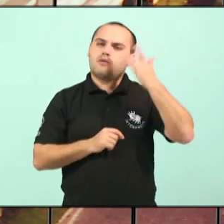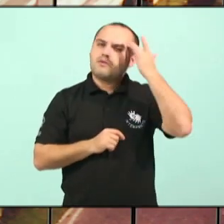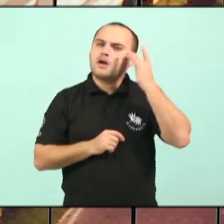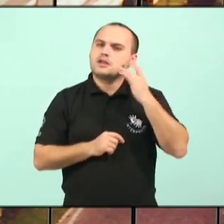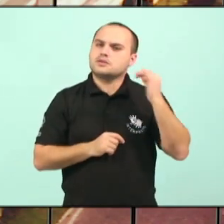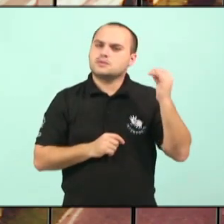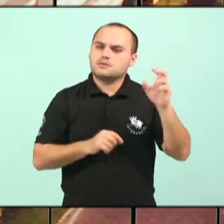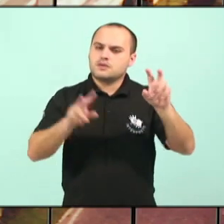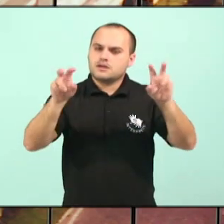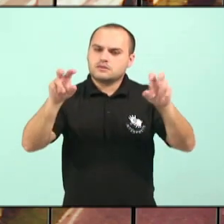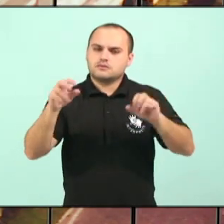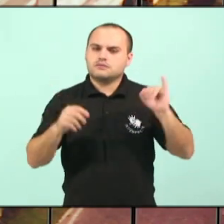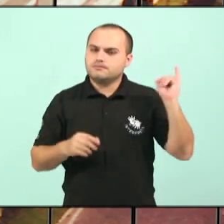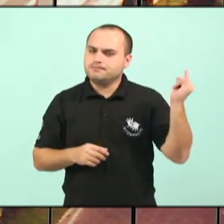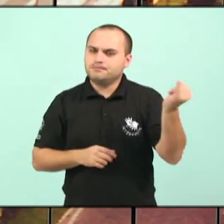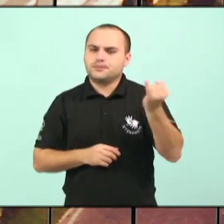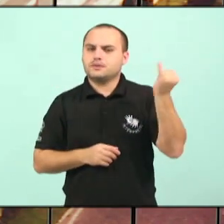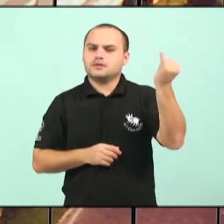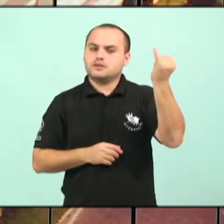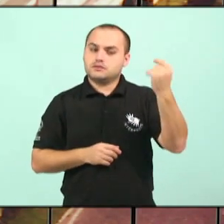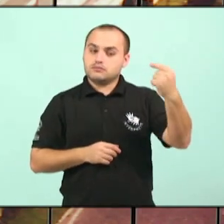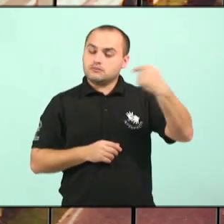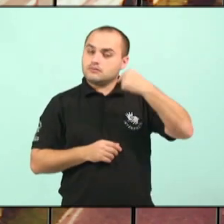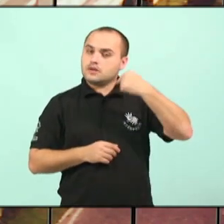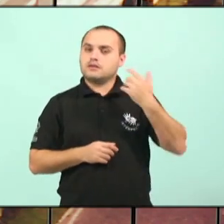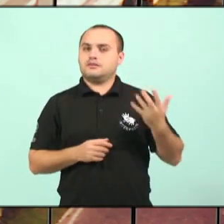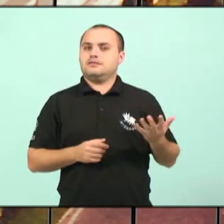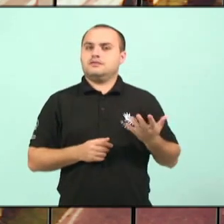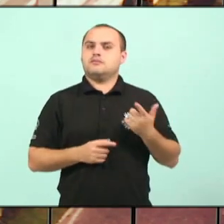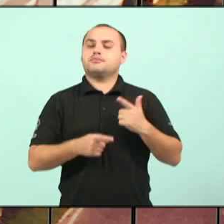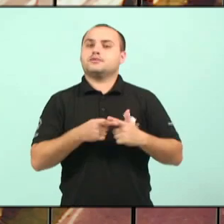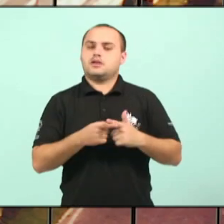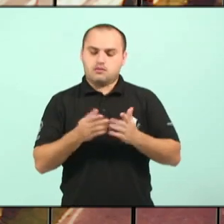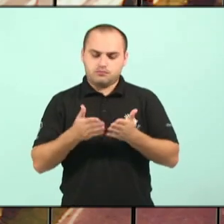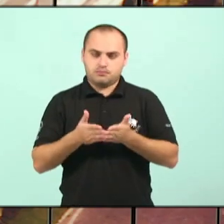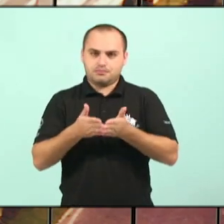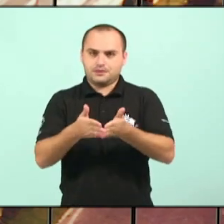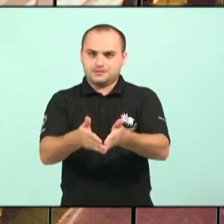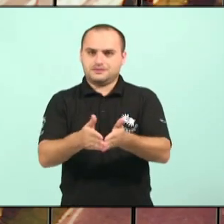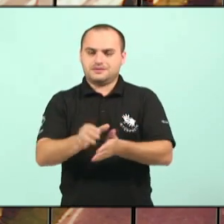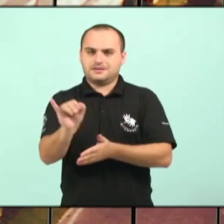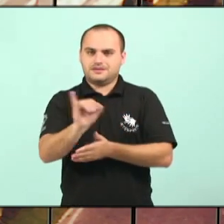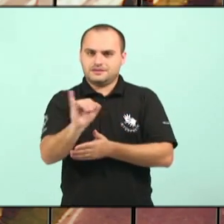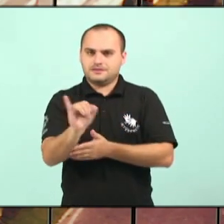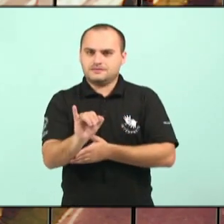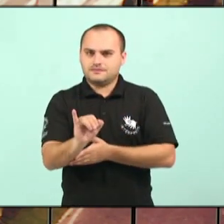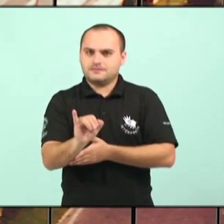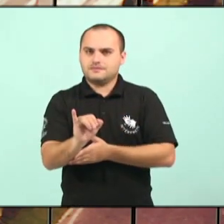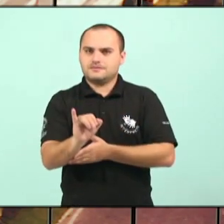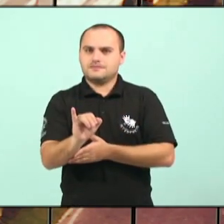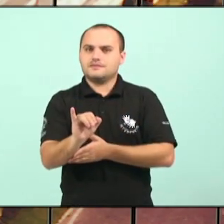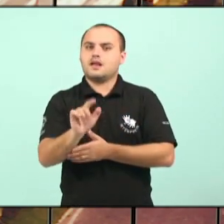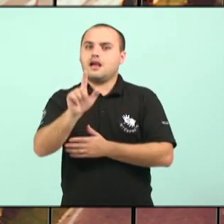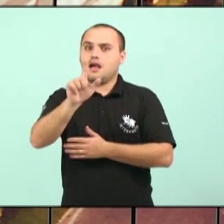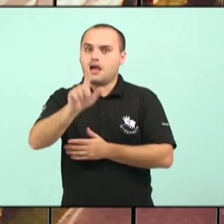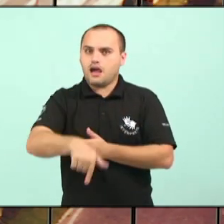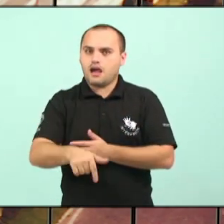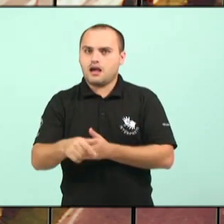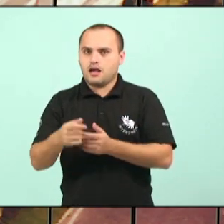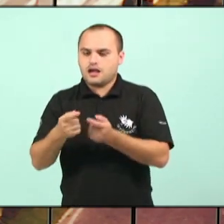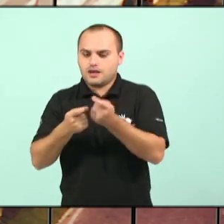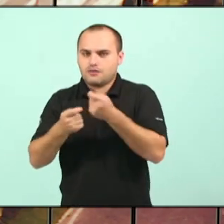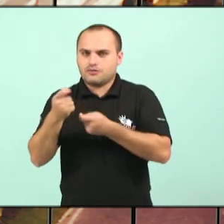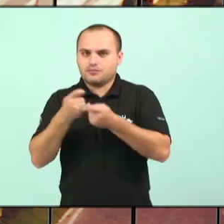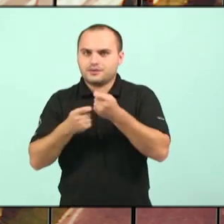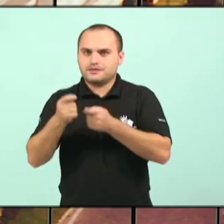de extrema relevância para nós. Por quê? Porto de Itajaí, os pilares da economia da